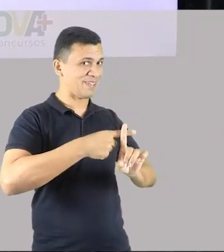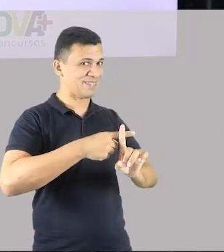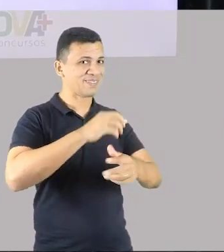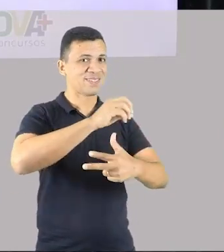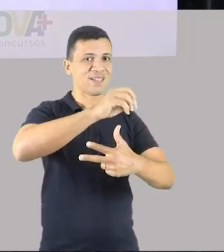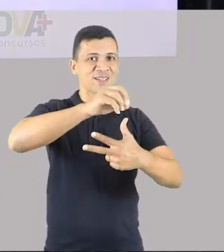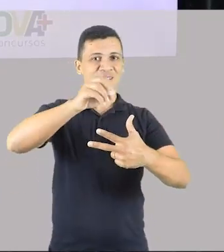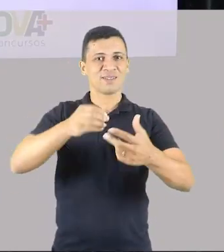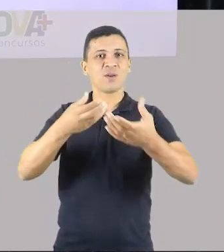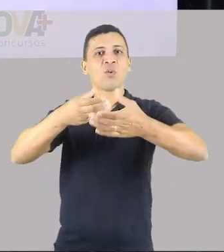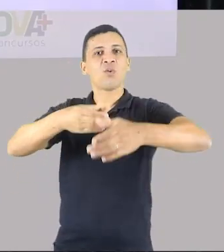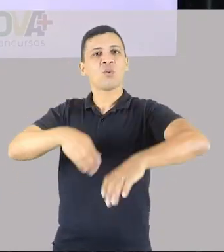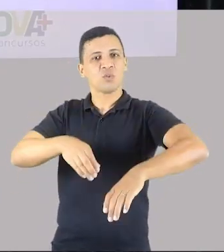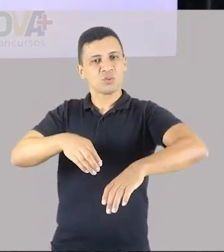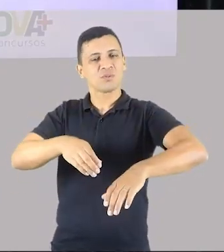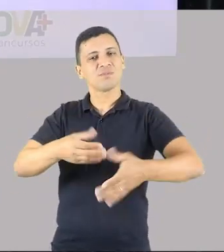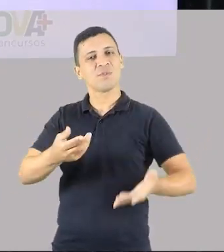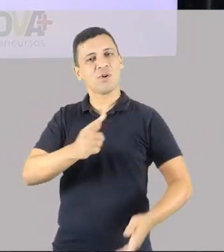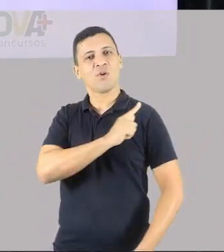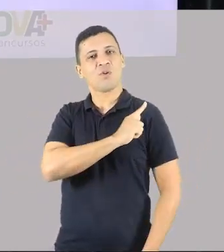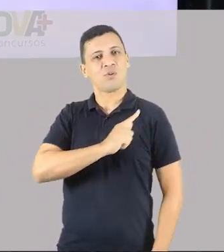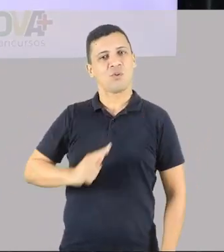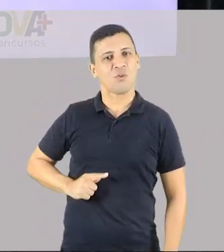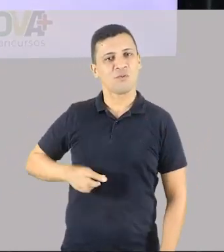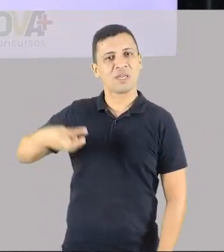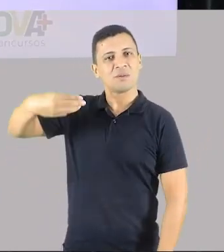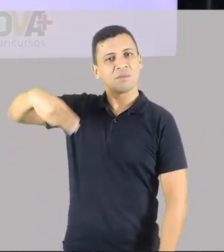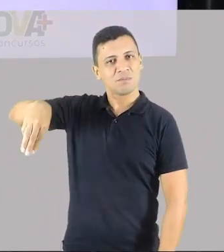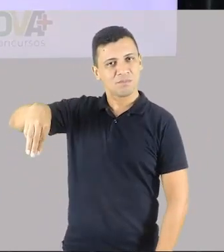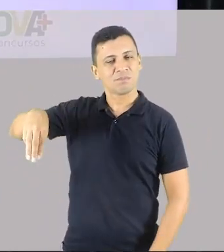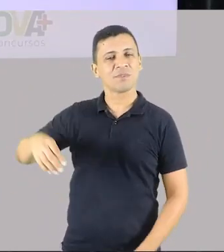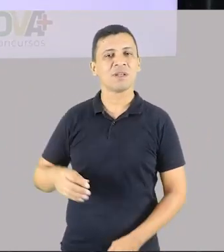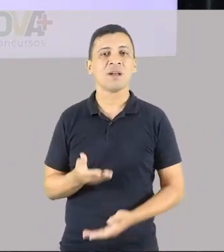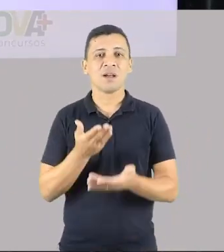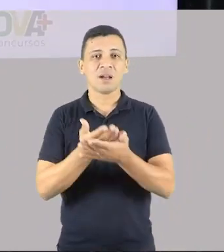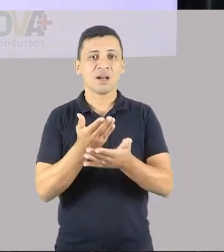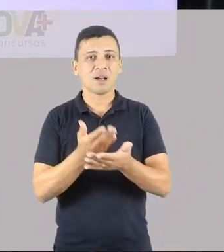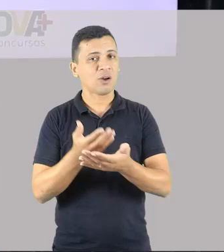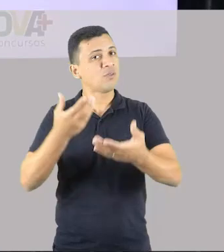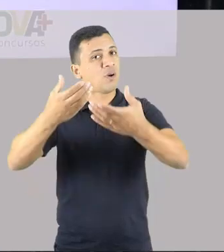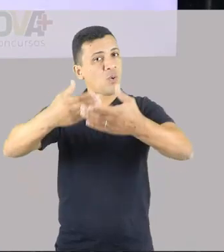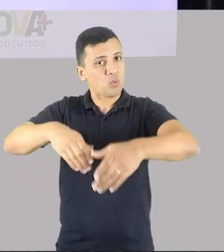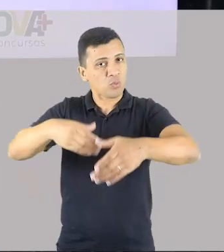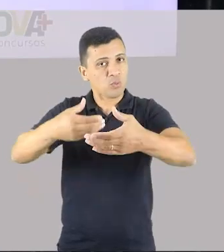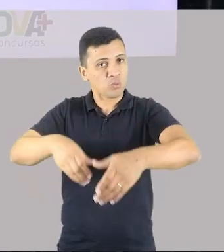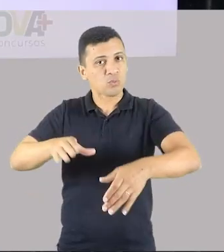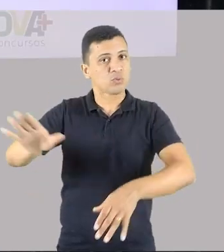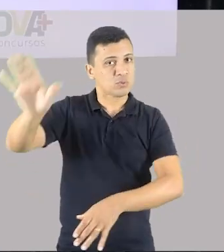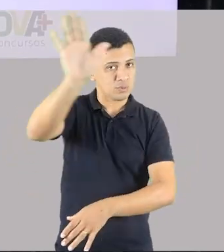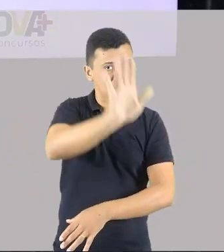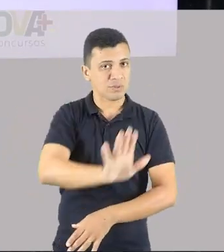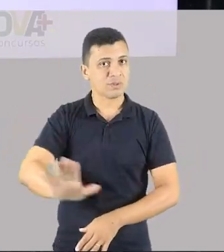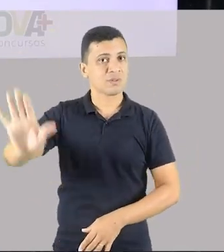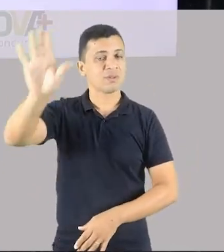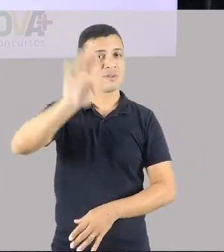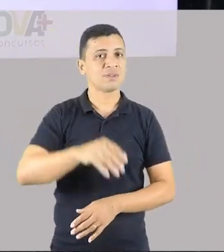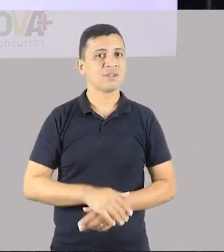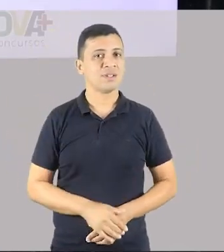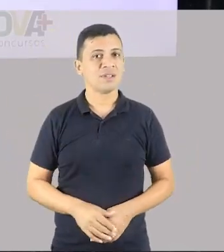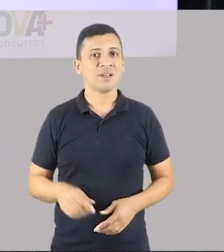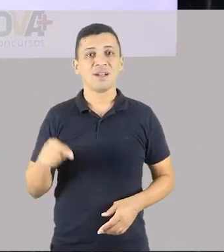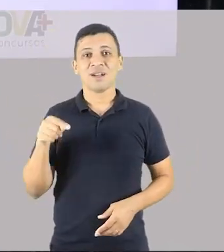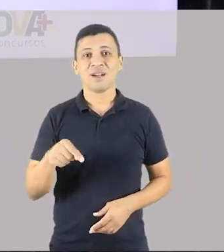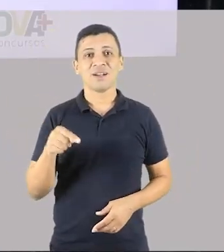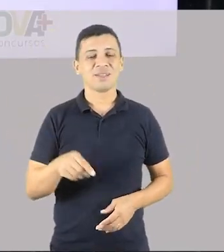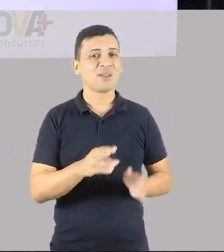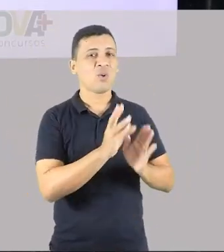importante iniciativa do governo do estado do Maranhão para garantir aulas para o seu concurso nacional unificado. Aqui a gente está esgotando